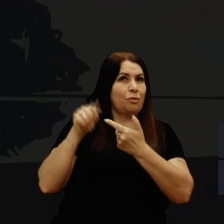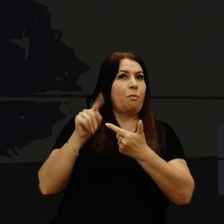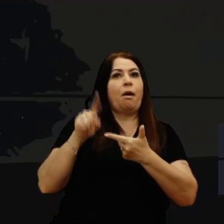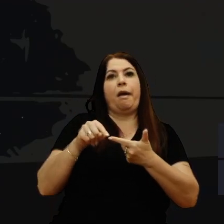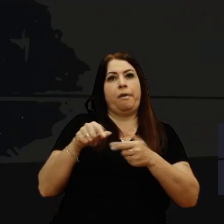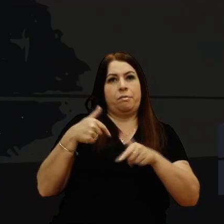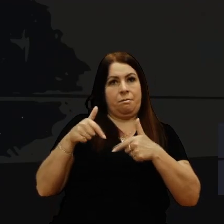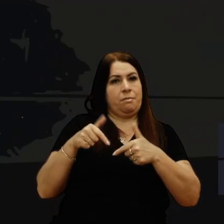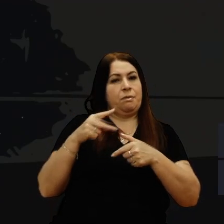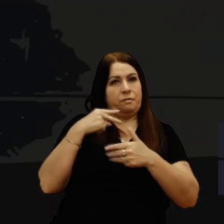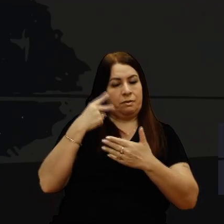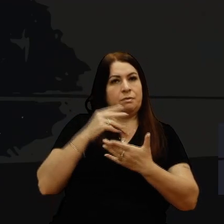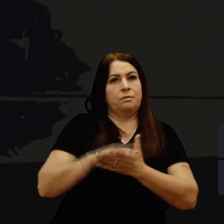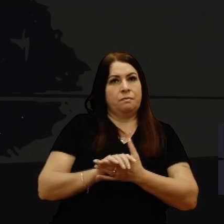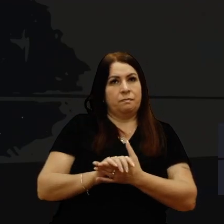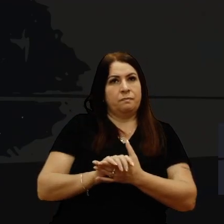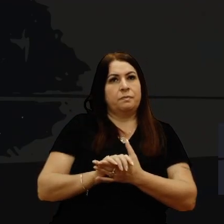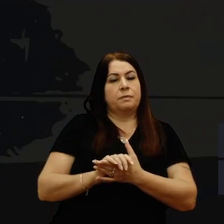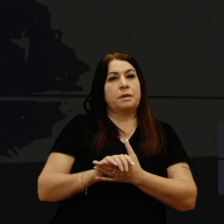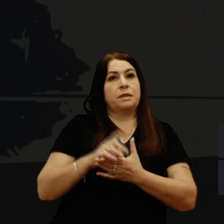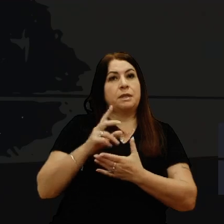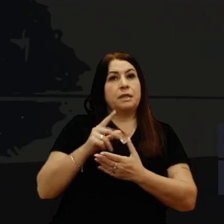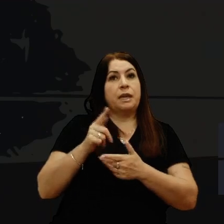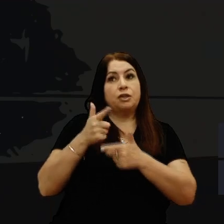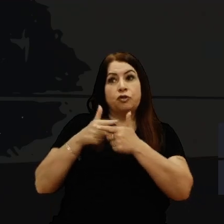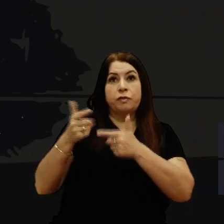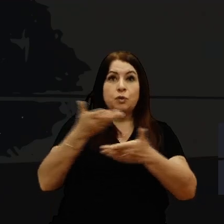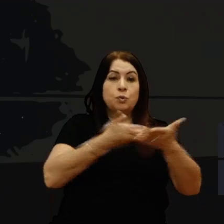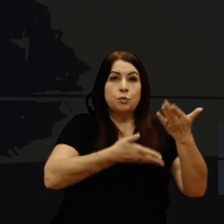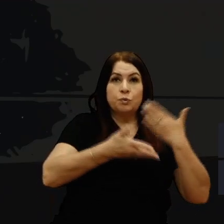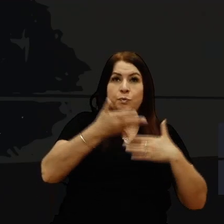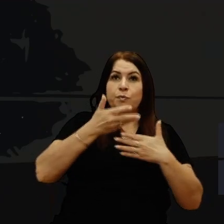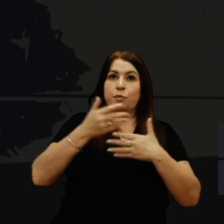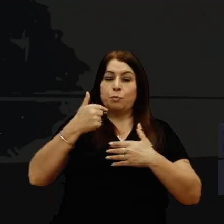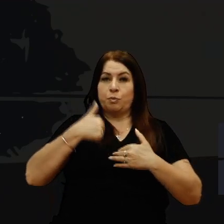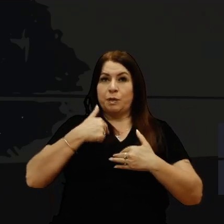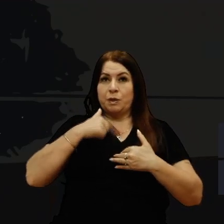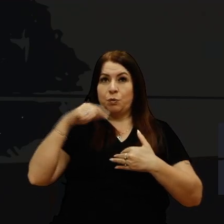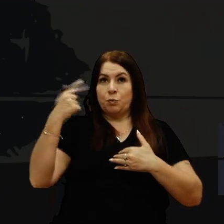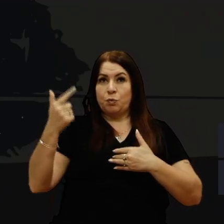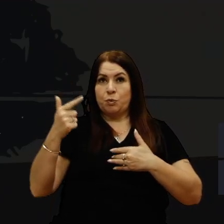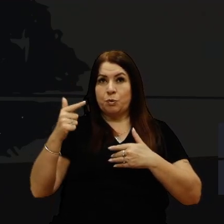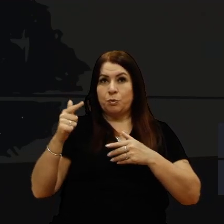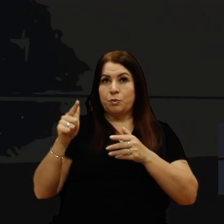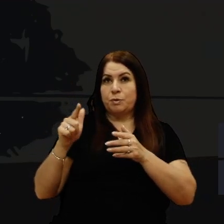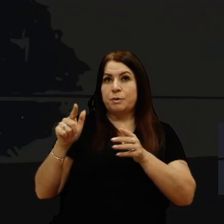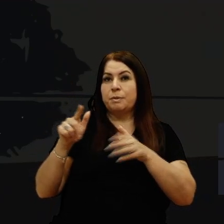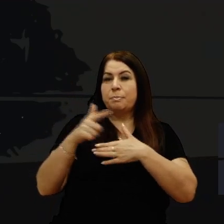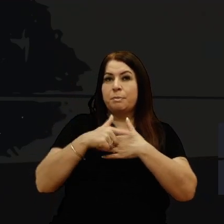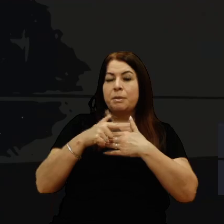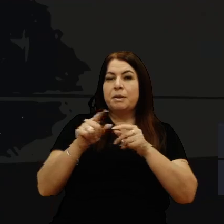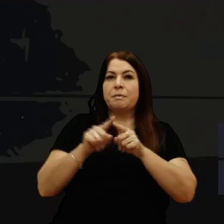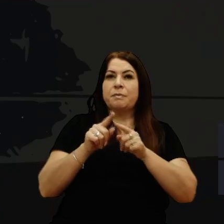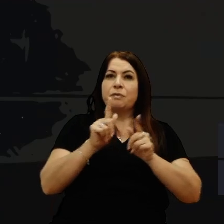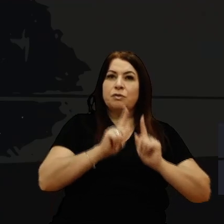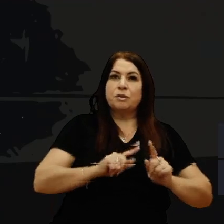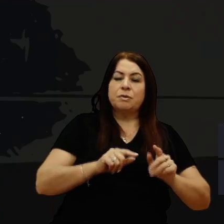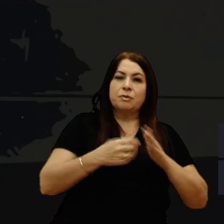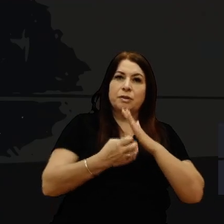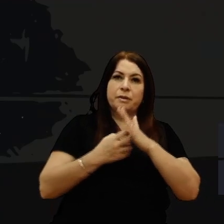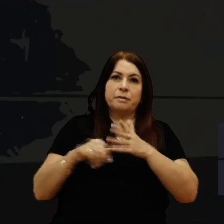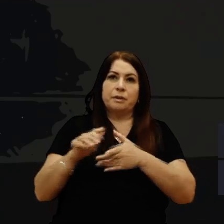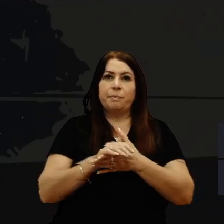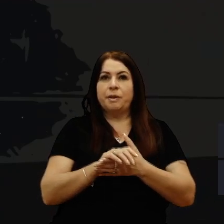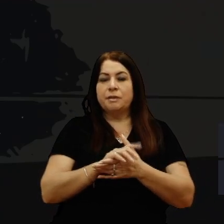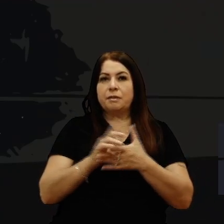um trabalho de um vereador. E quem divide com outras, assim como eu, outras tarefas lá fora, eu que faço gestão da minha empresa também,